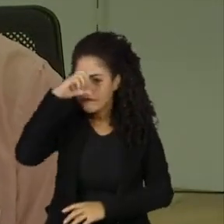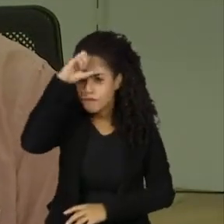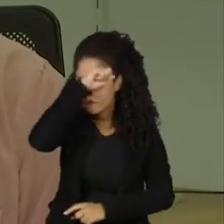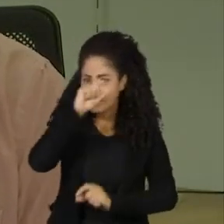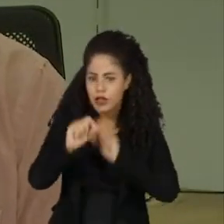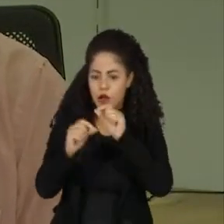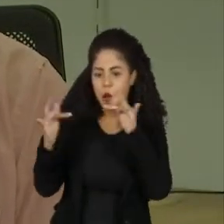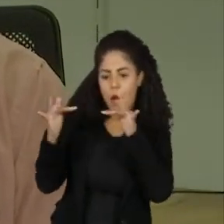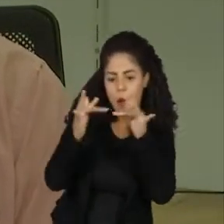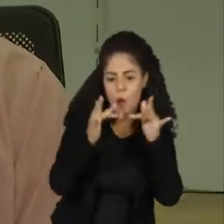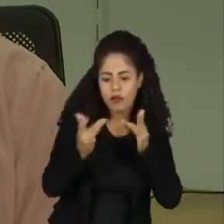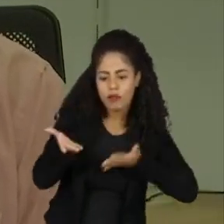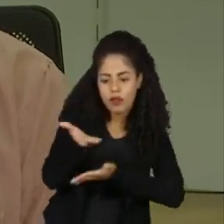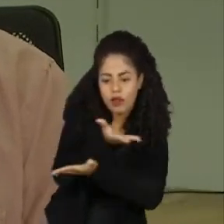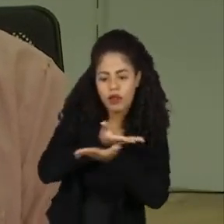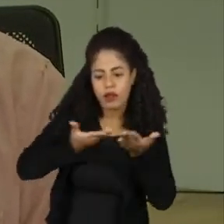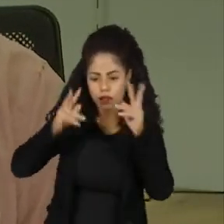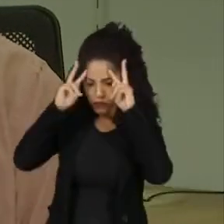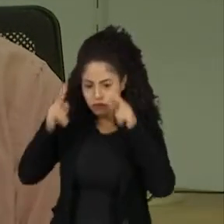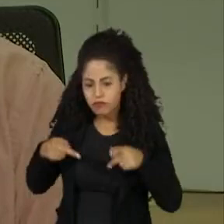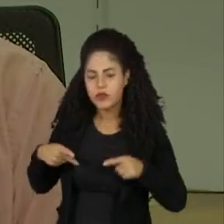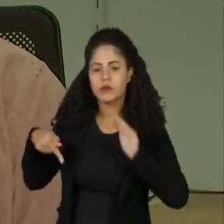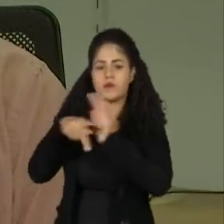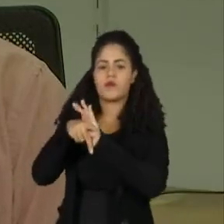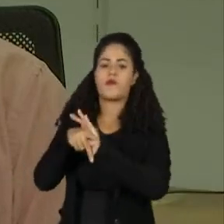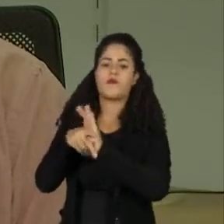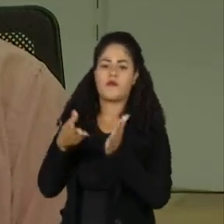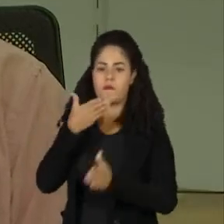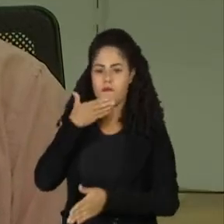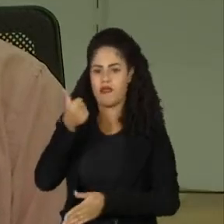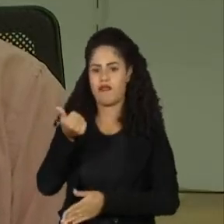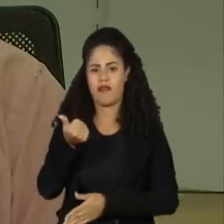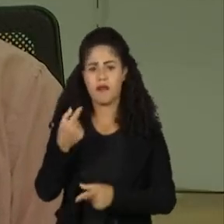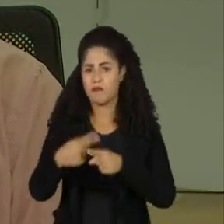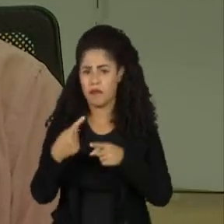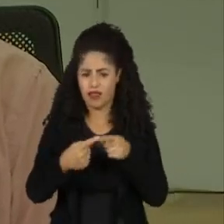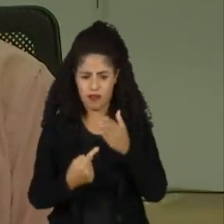contato humano, um contato pessoal que dificilmente uma máquina vai conseguir reproduzir.